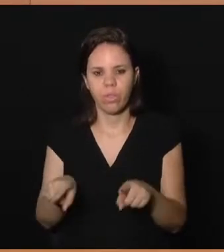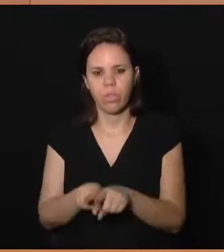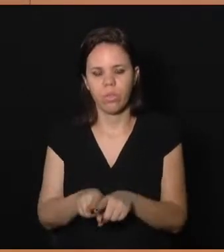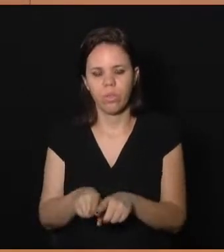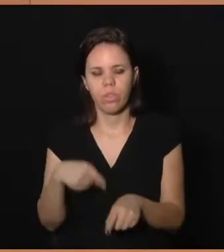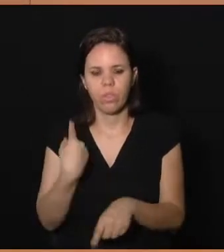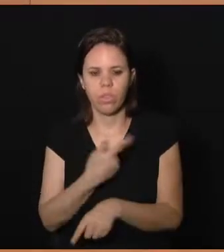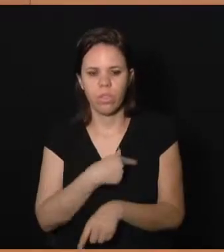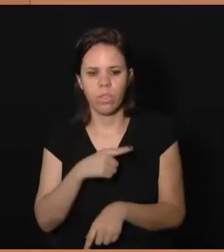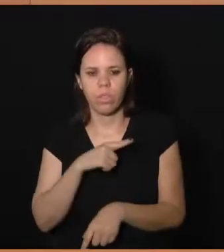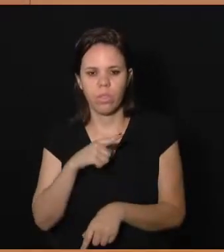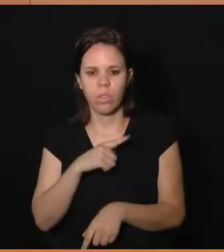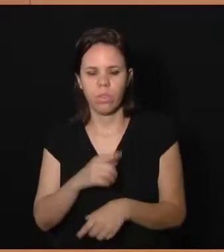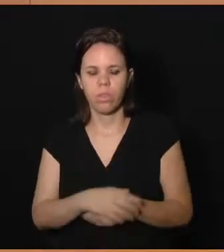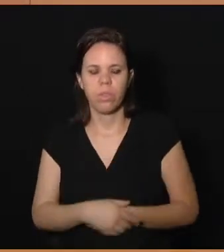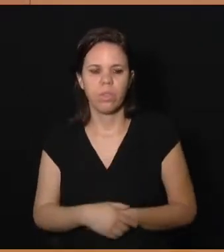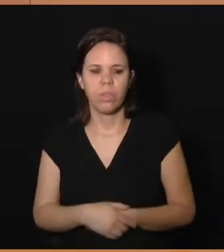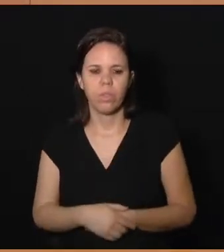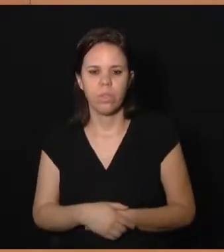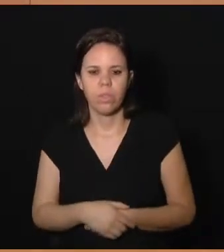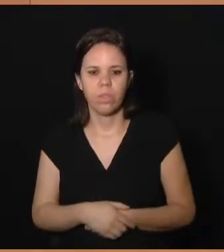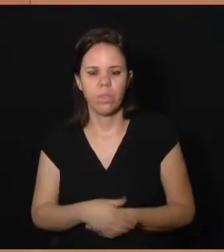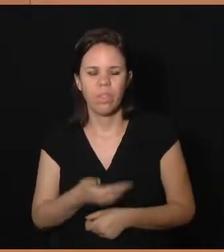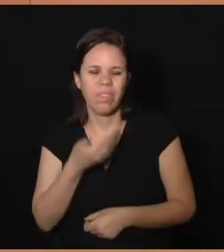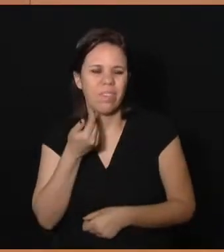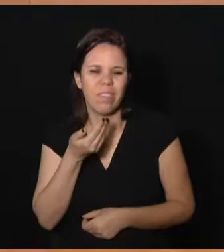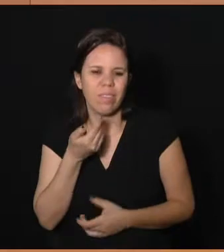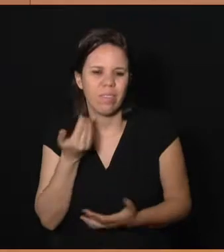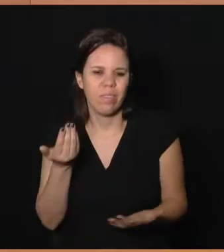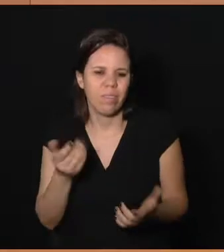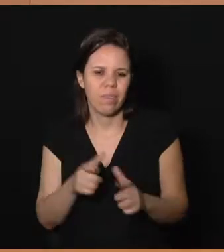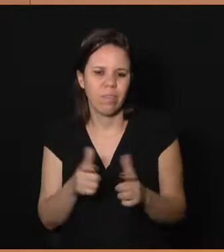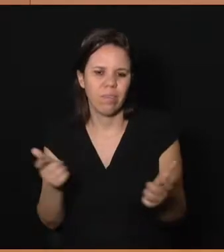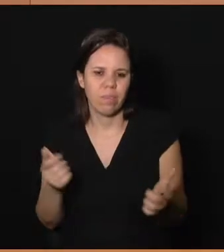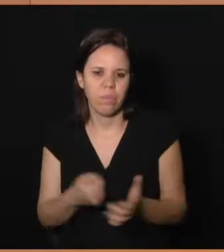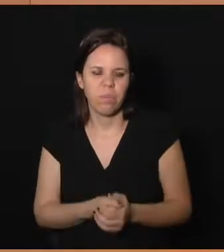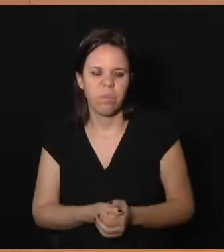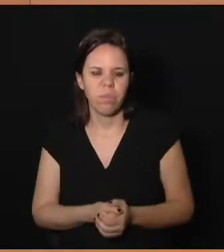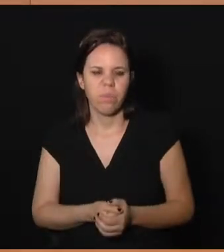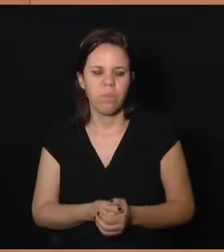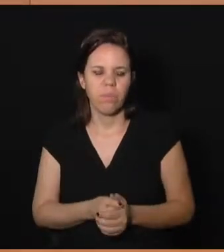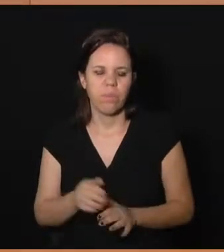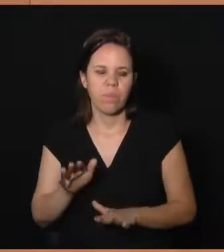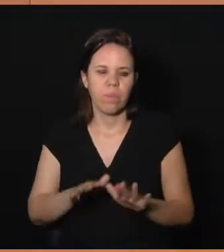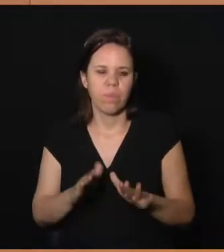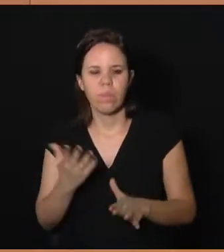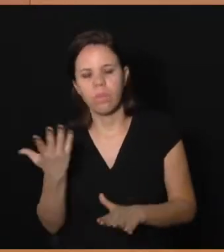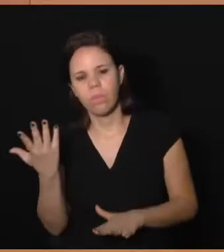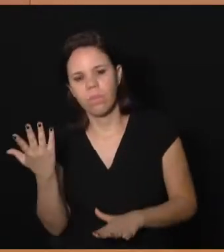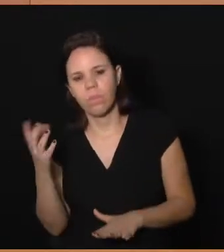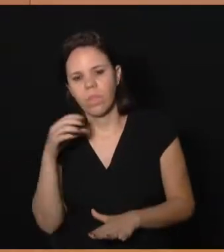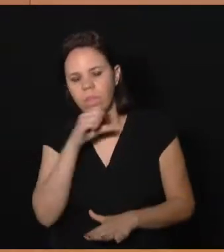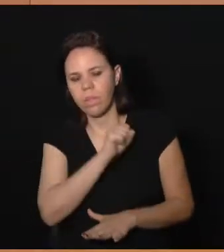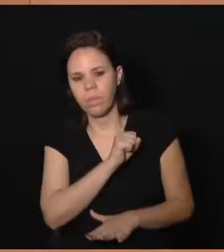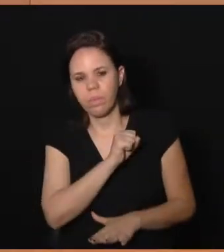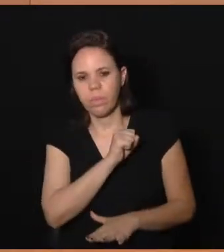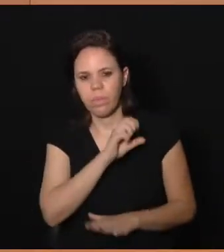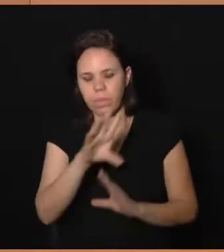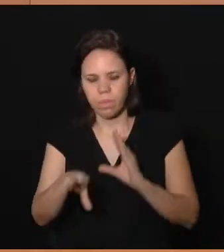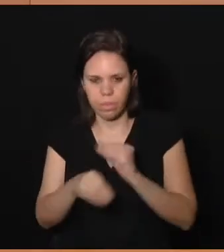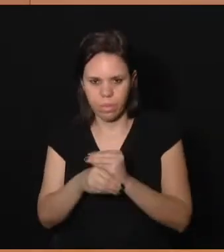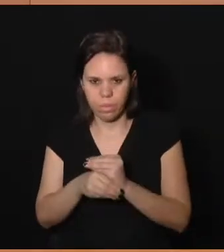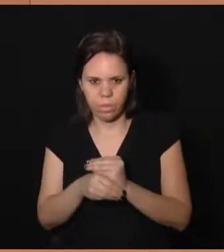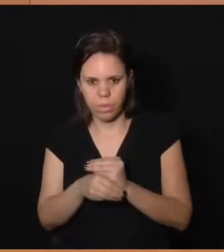nós teríamos até uma facilidade maior para, de repente, mais rapidamente implantar